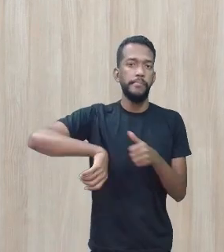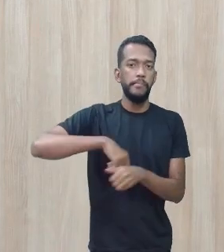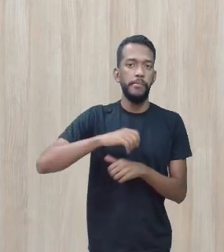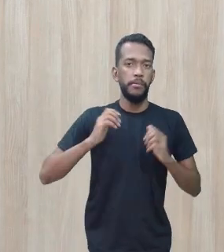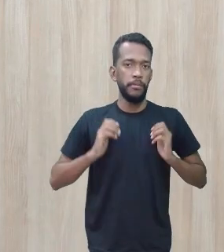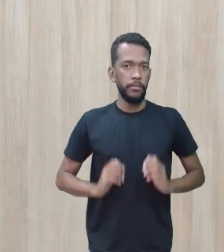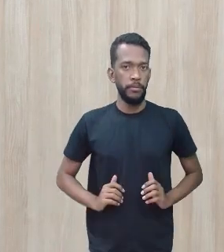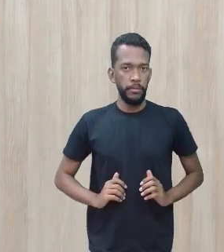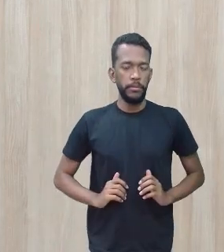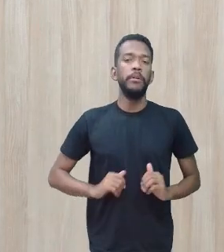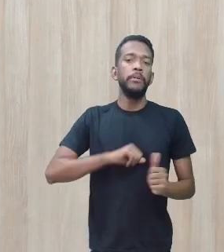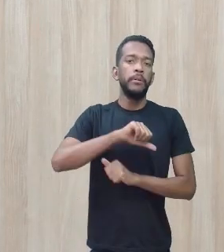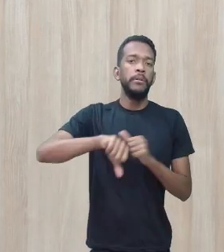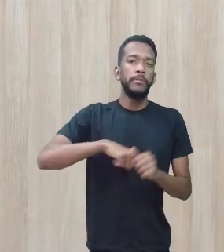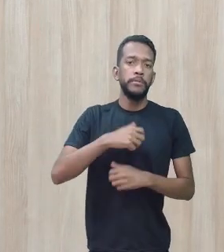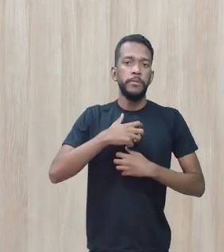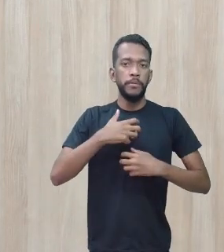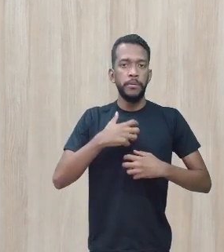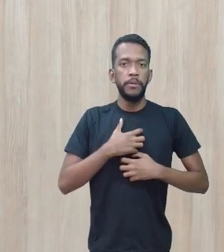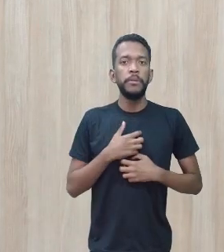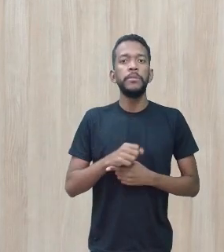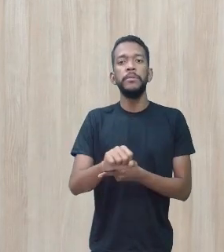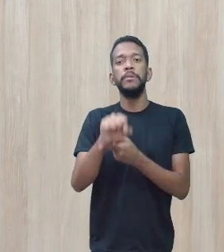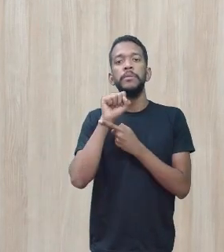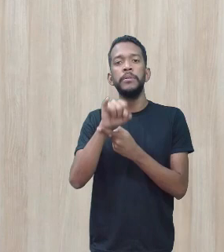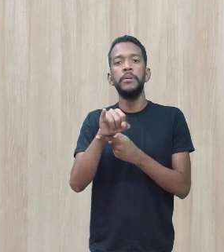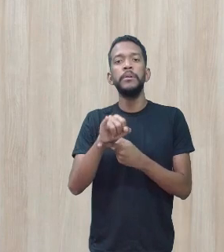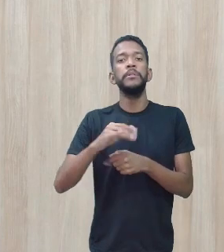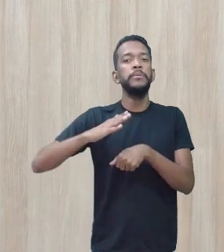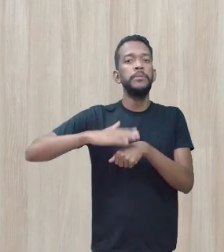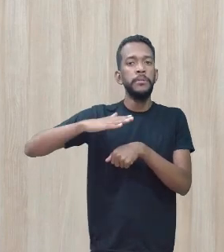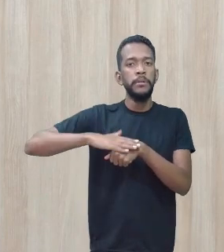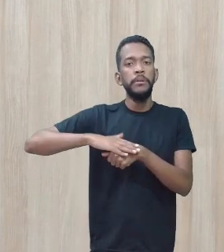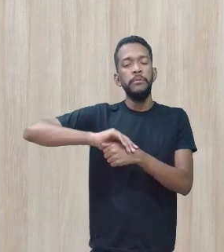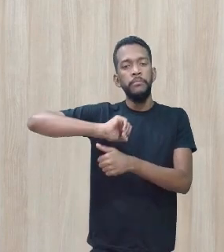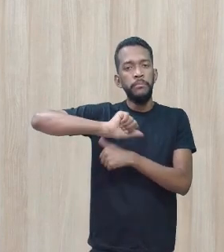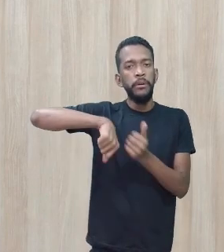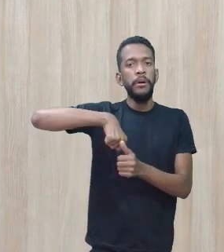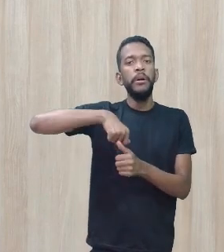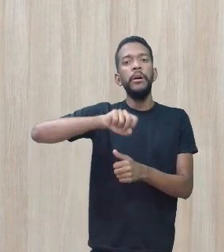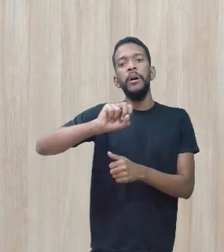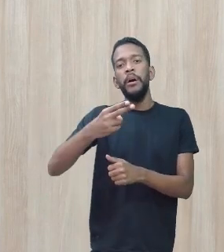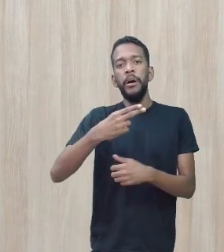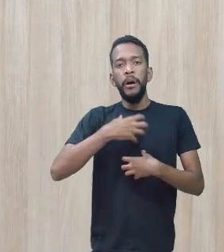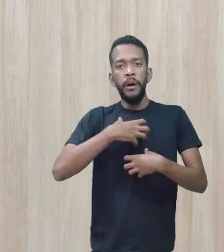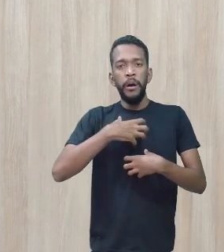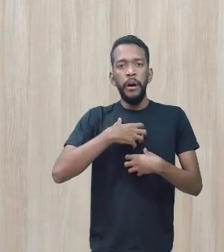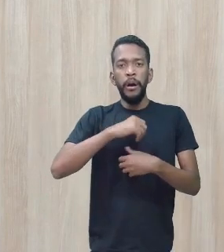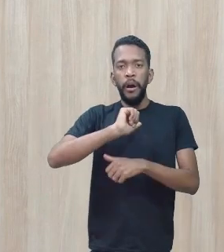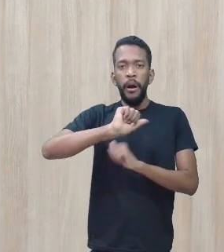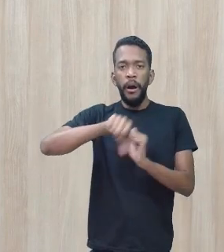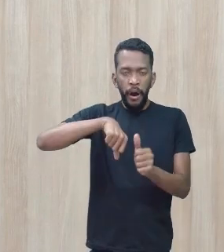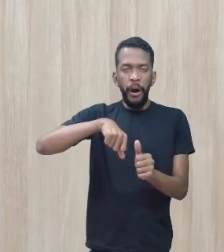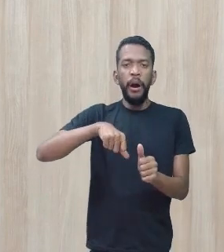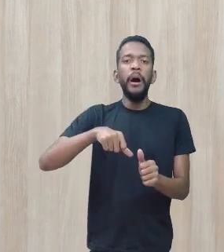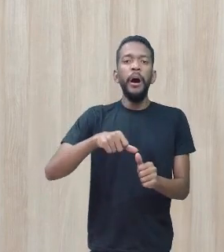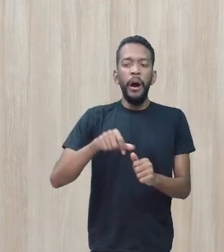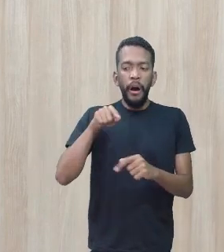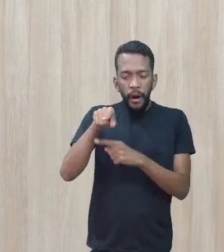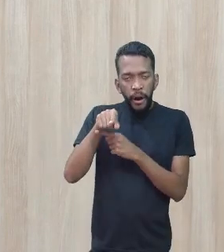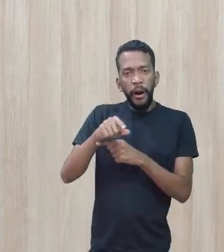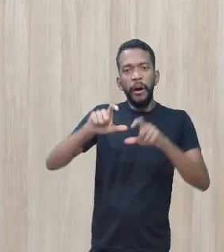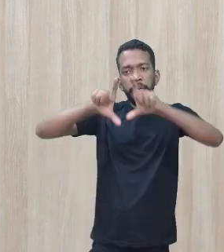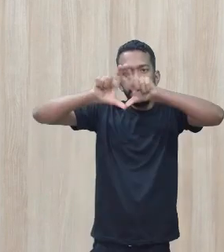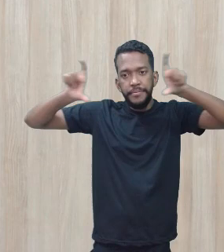uma mudança na situação, quando esses momentos mudam, quando essas situações mudam, esse gráfico está fazendo